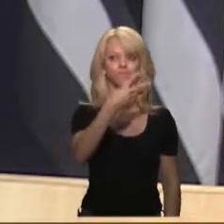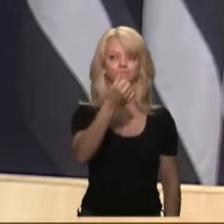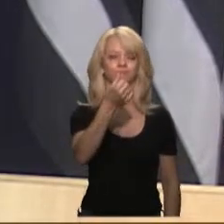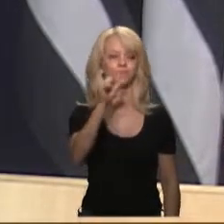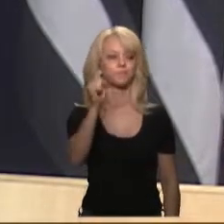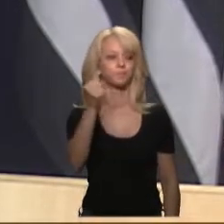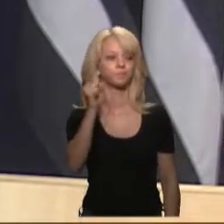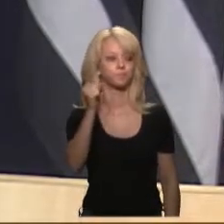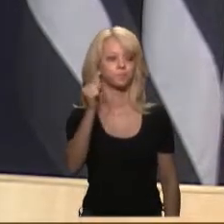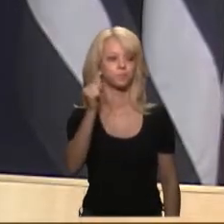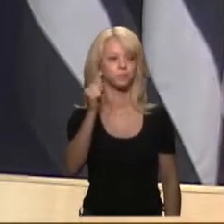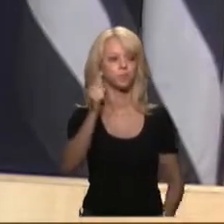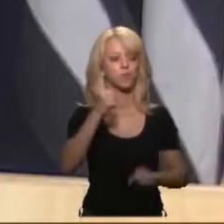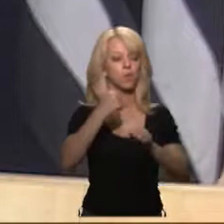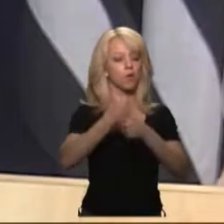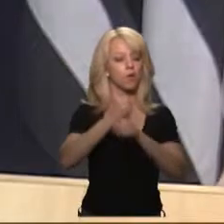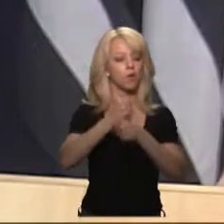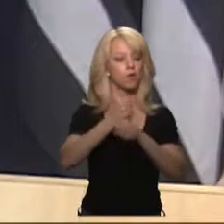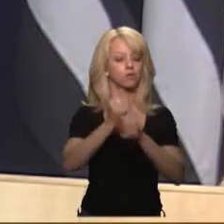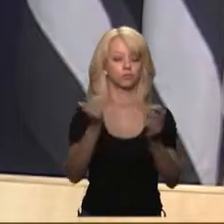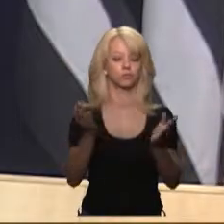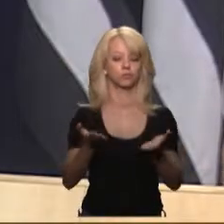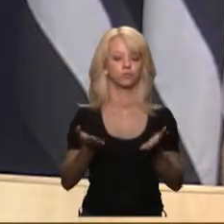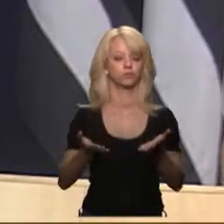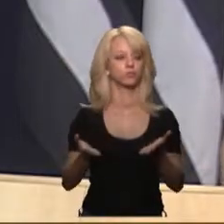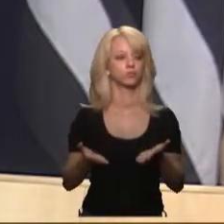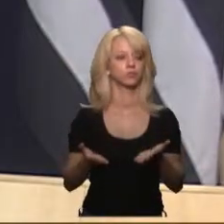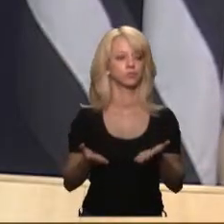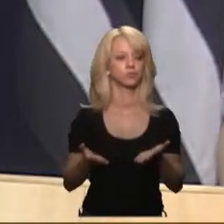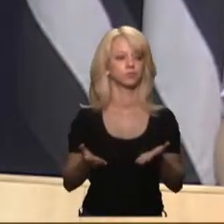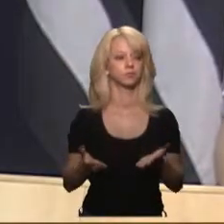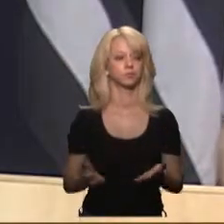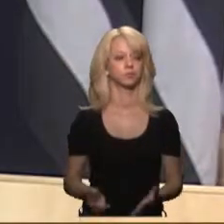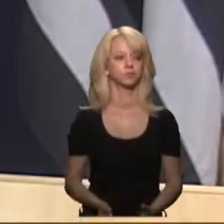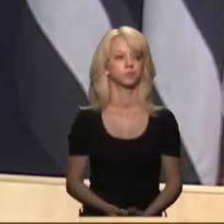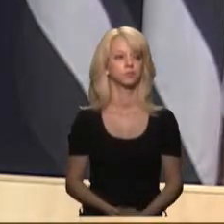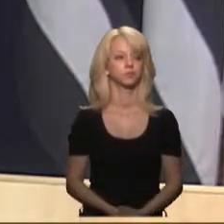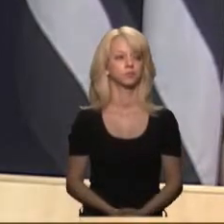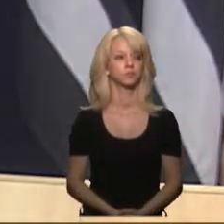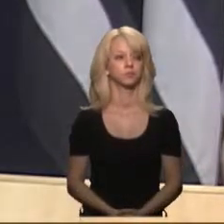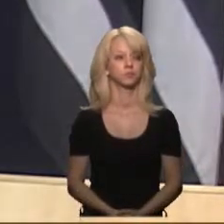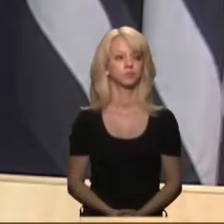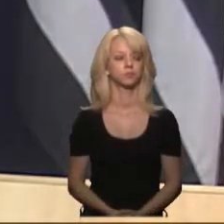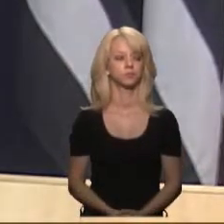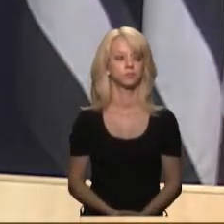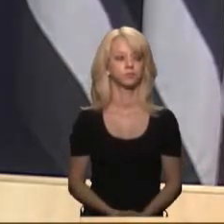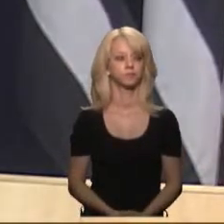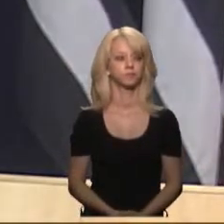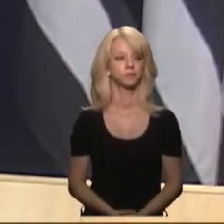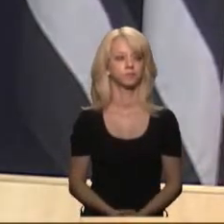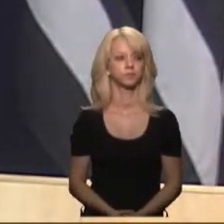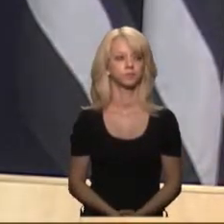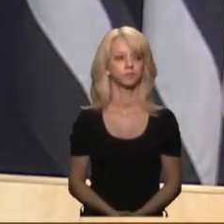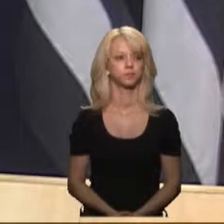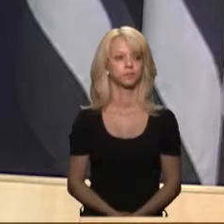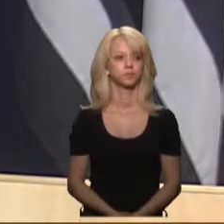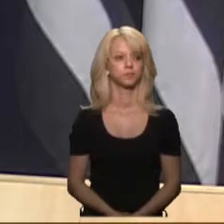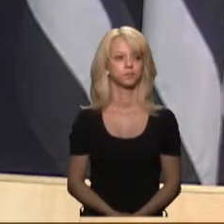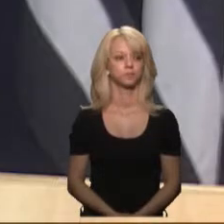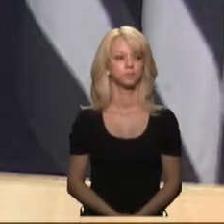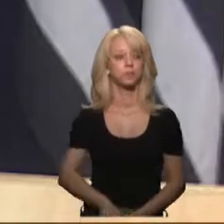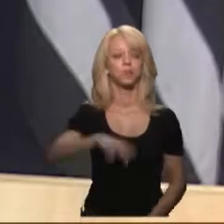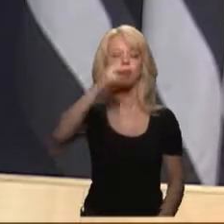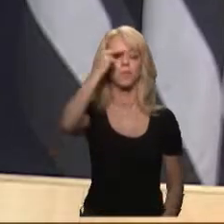de grandes debates nacionais a nível literário, já foi palco de grandes debates nacionais